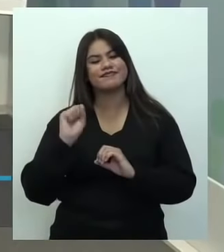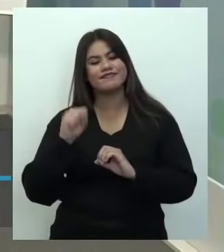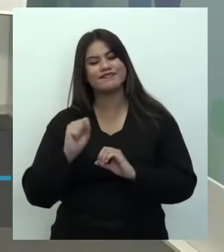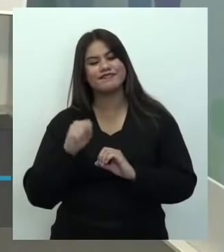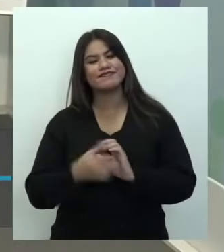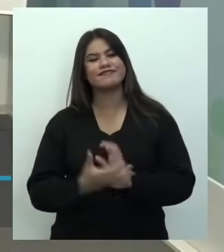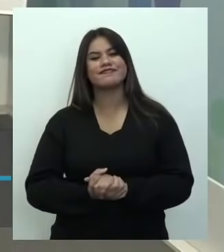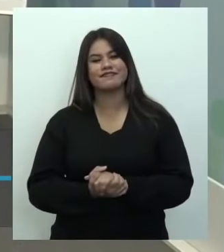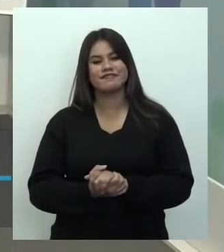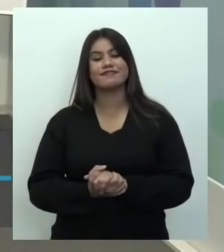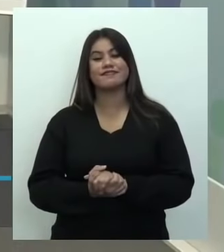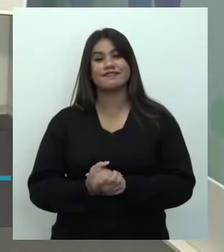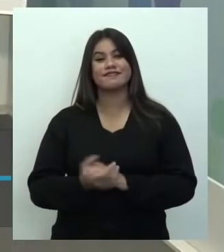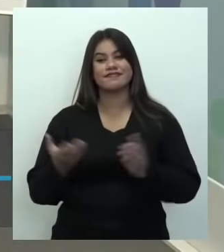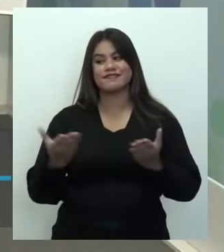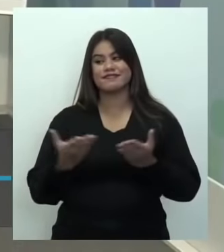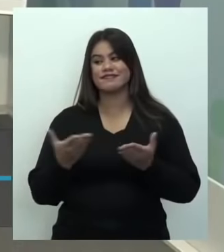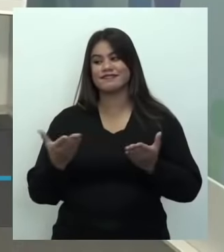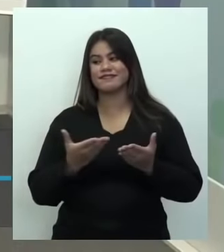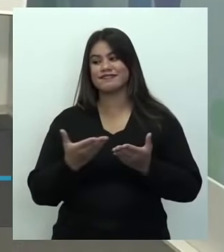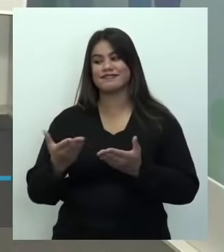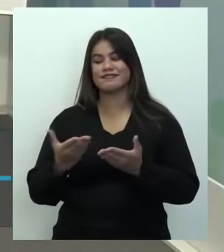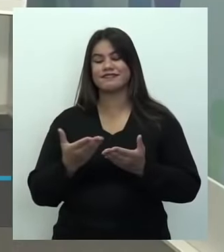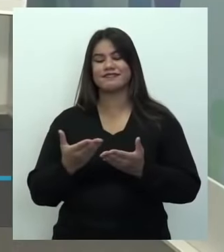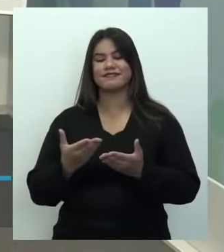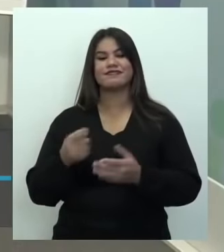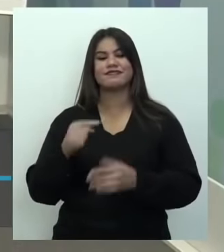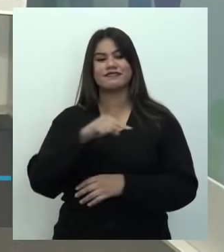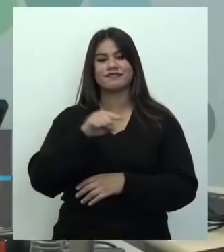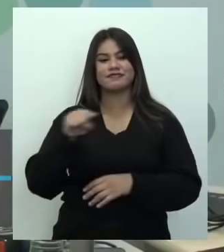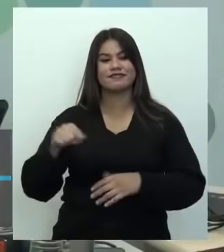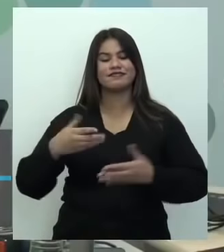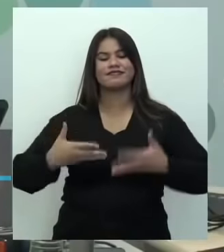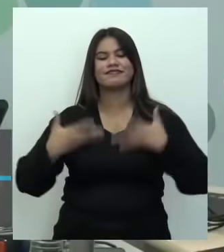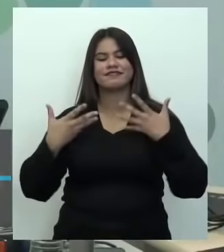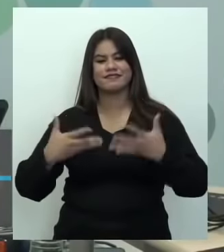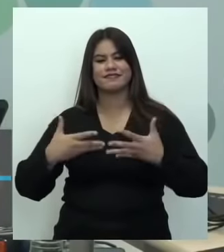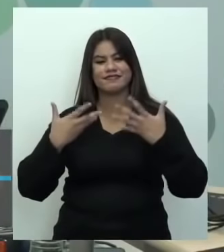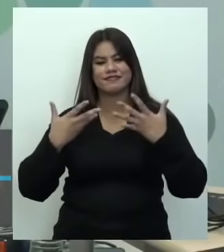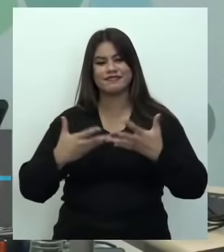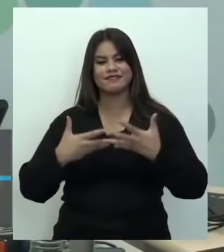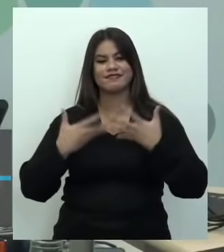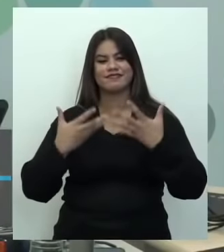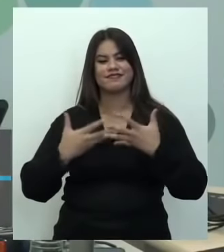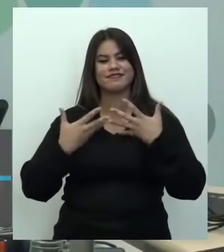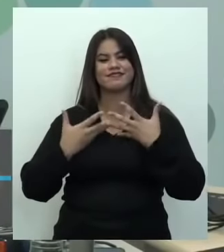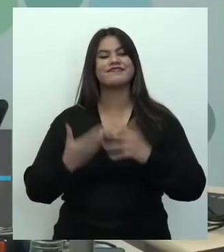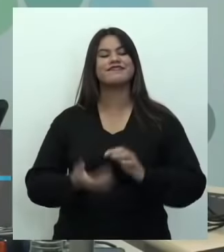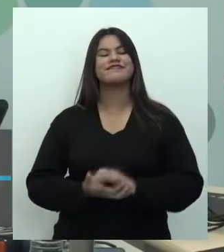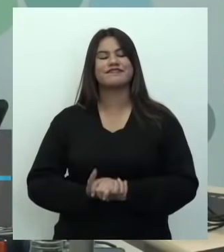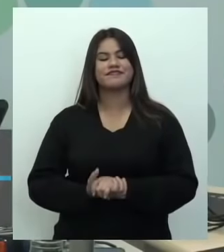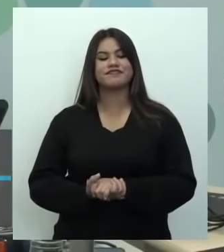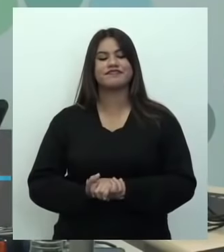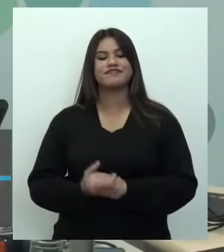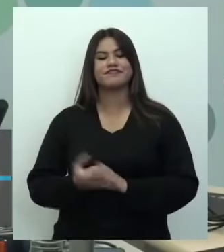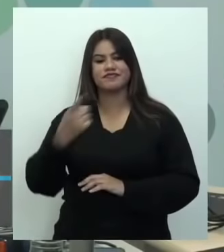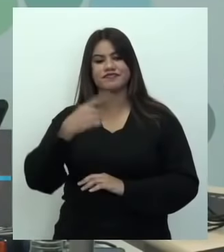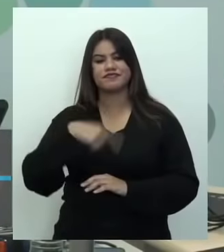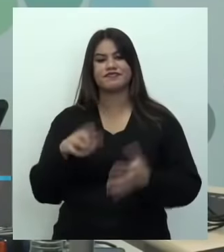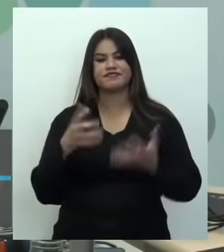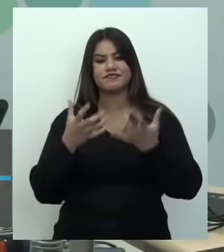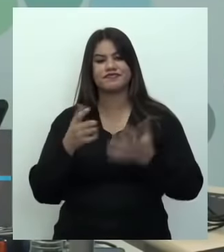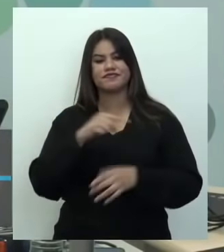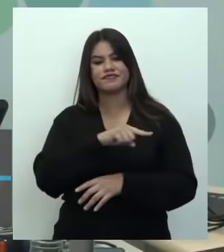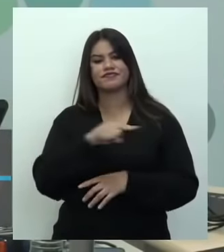nossos estudantes acordaram animados, participativos para essa aula de hoje, isso é importante. A gente quer mesmo que vocês